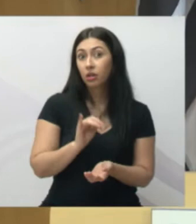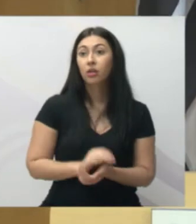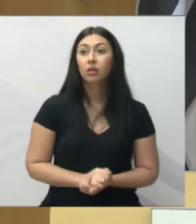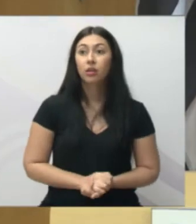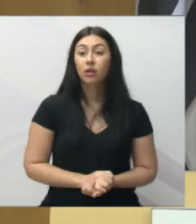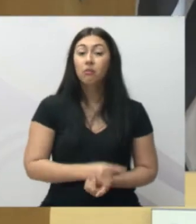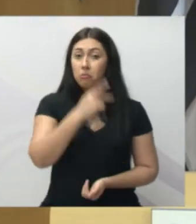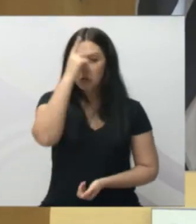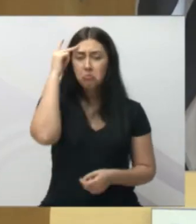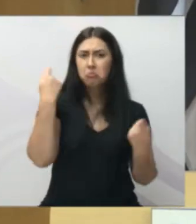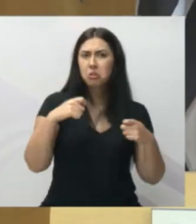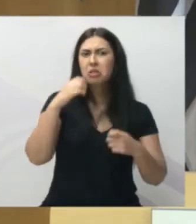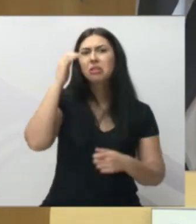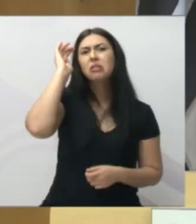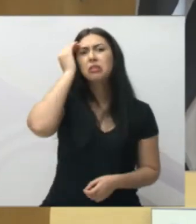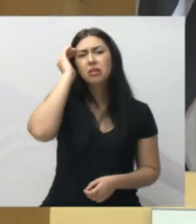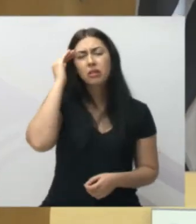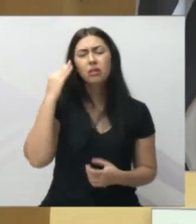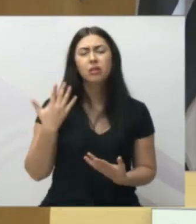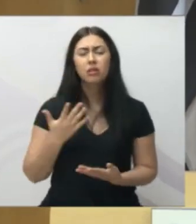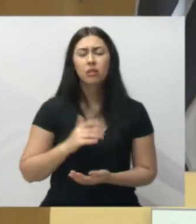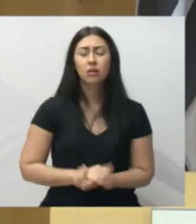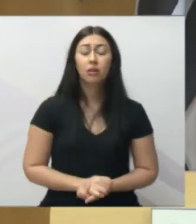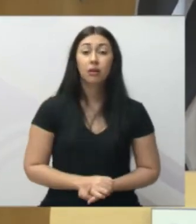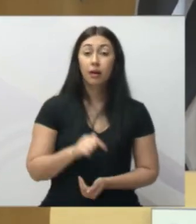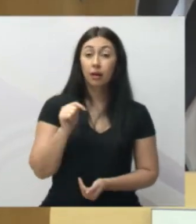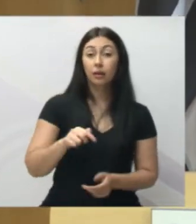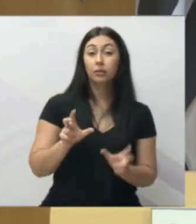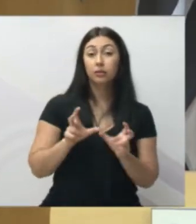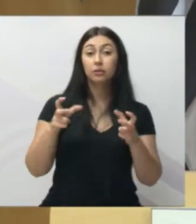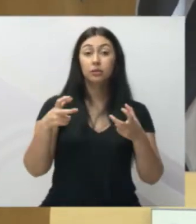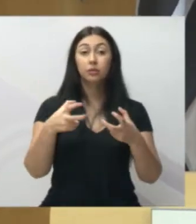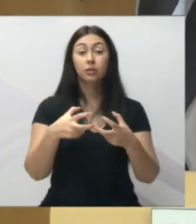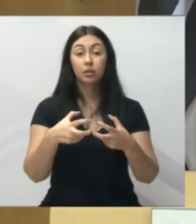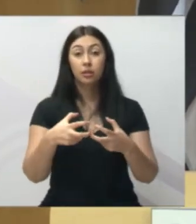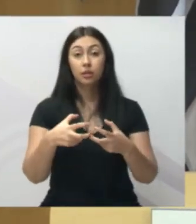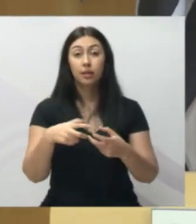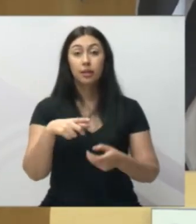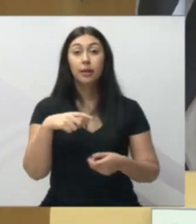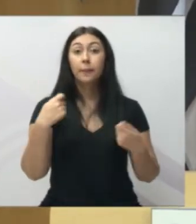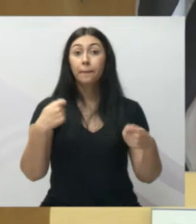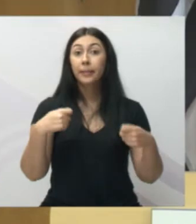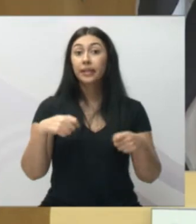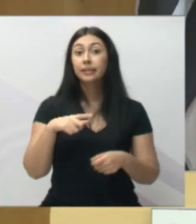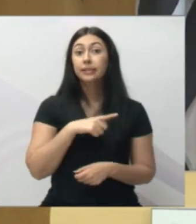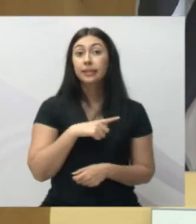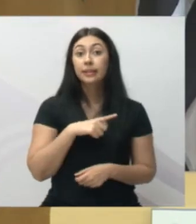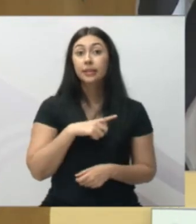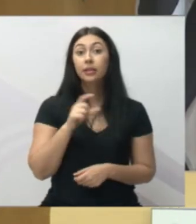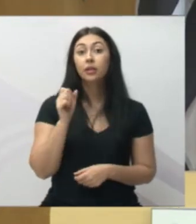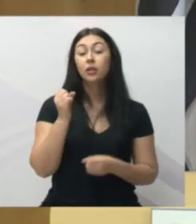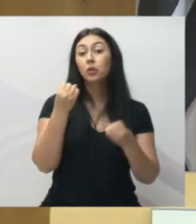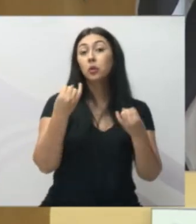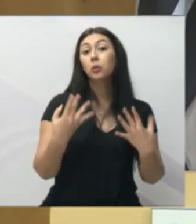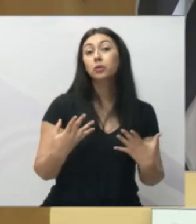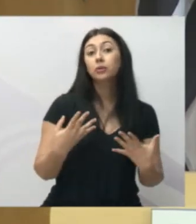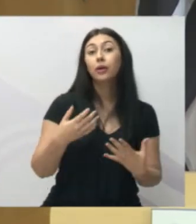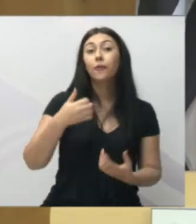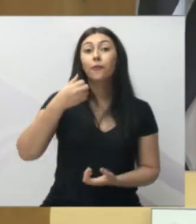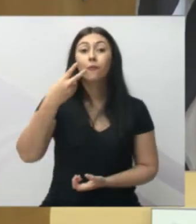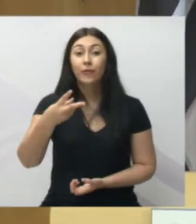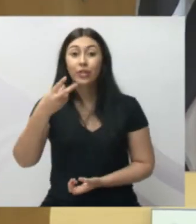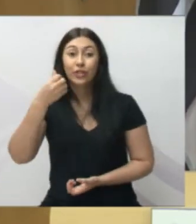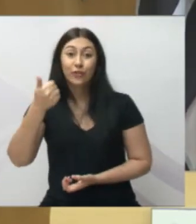têm que saber que aqui, nessa casa, aqui tem que ter 21 vereadores. Isso eles não